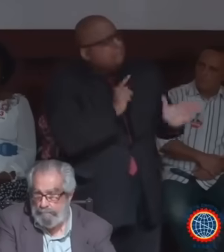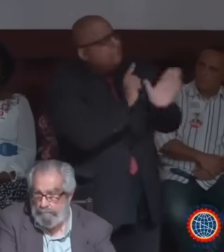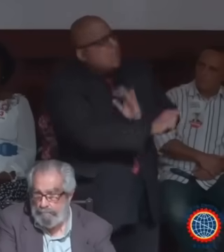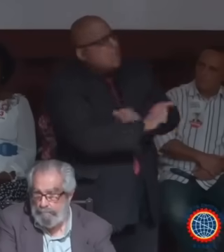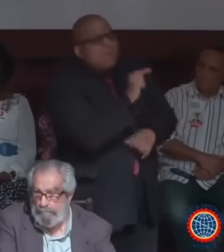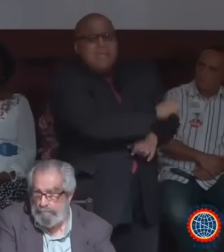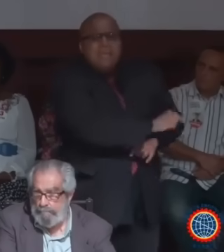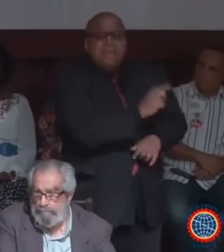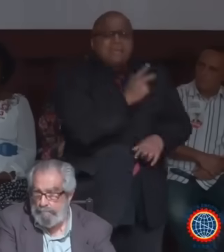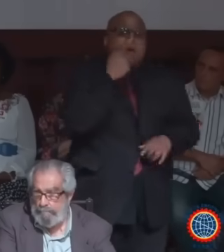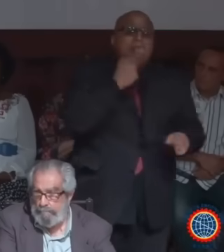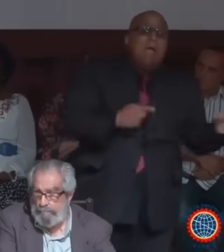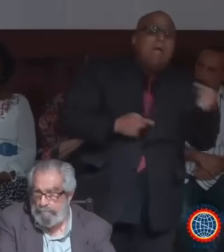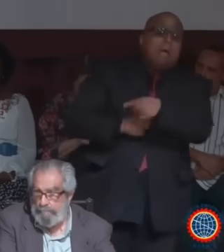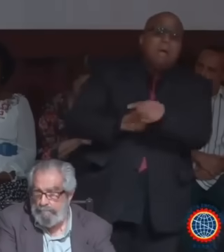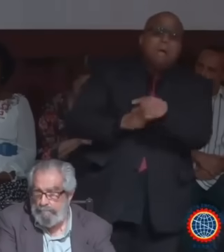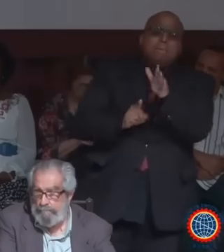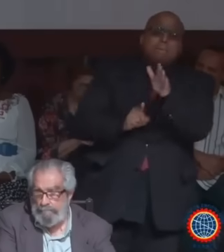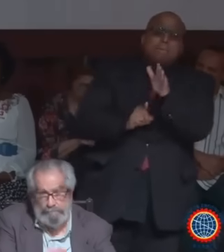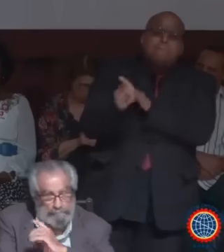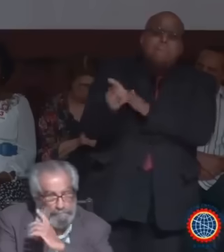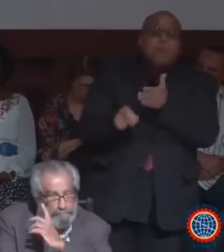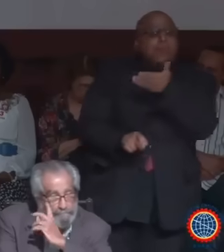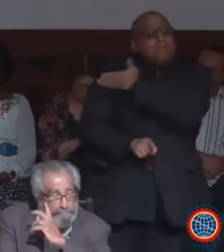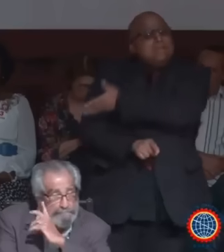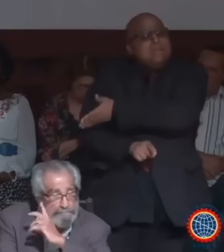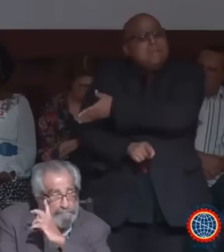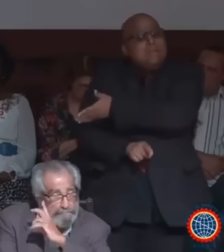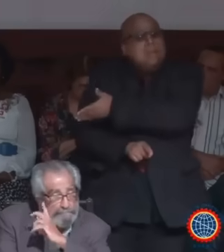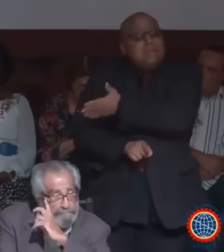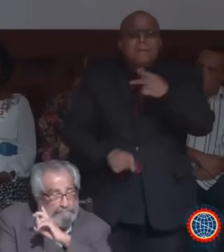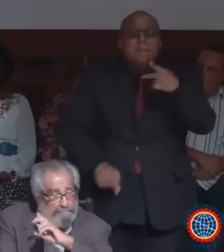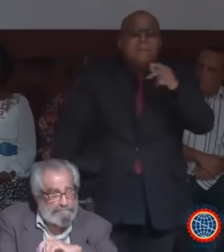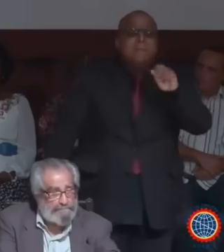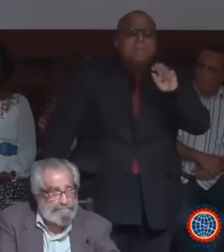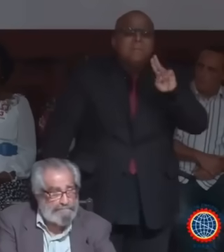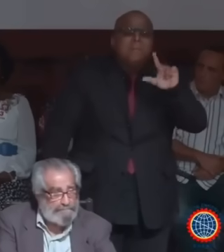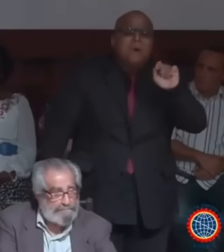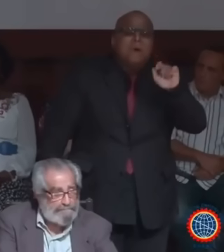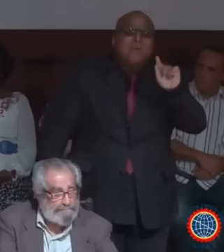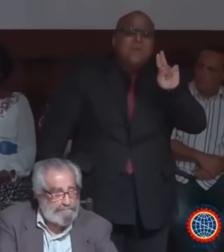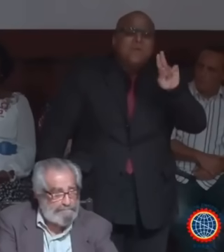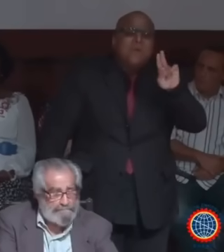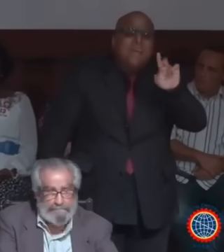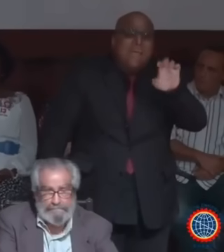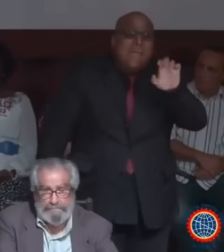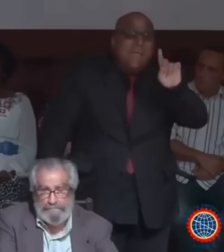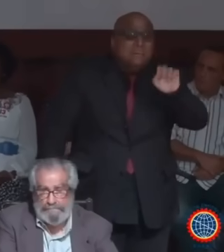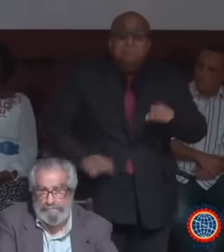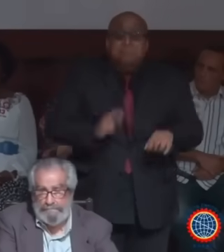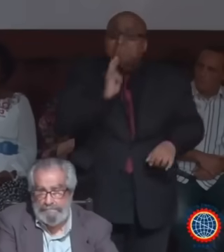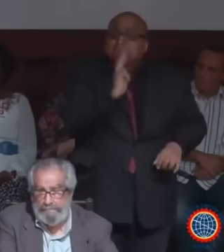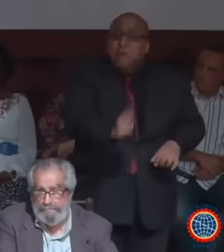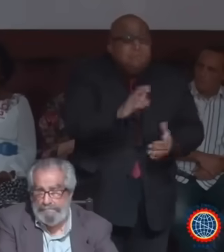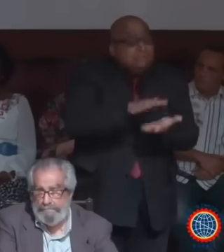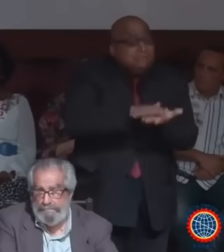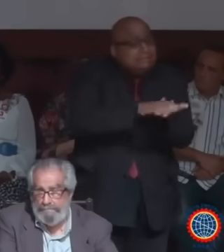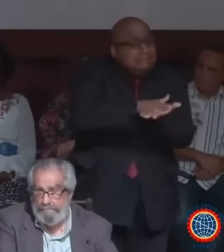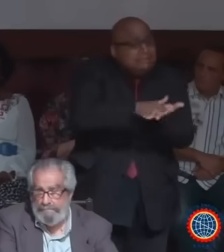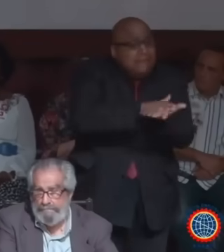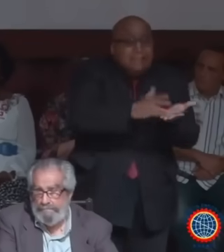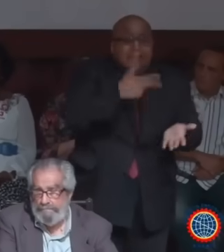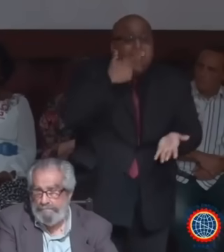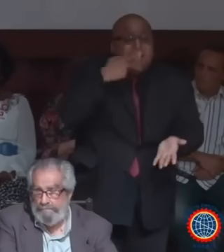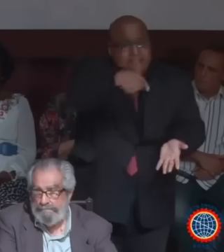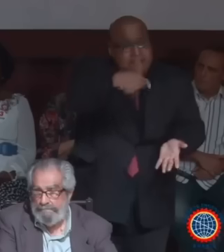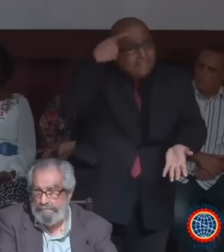ele delega para o posto Ipiranga, que é o Paulo Guedes, que também não responde sobre